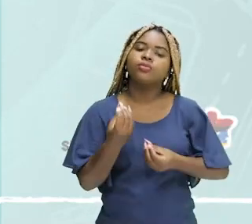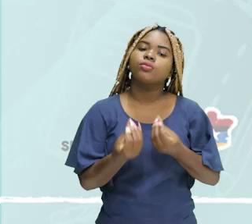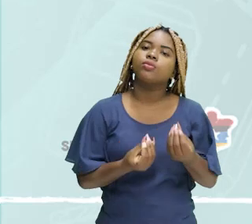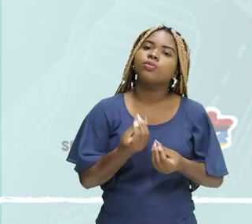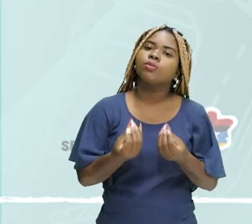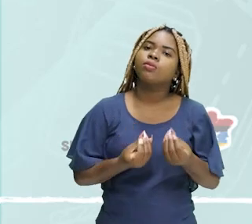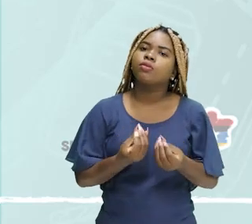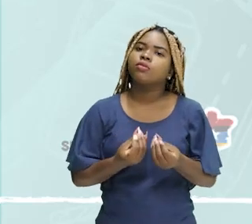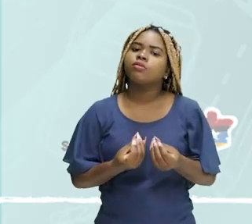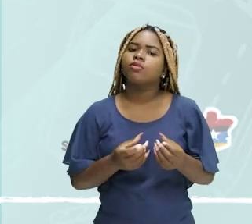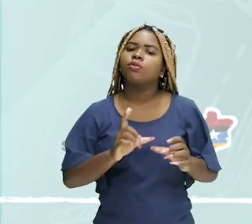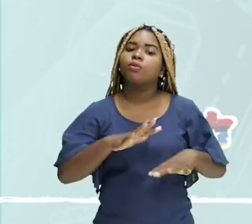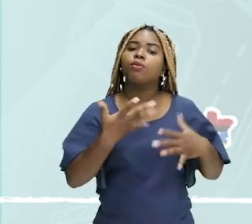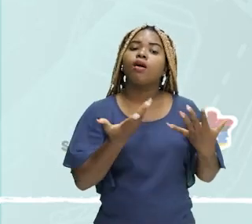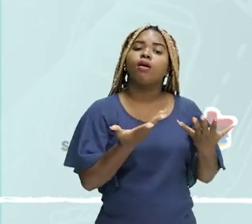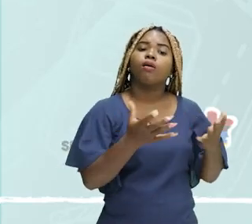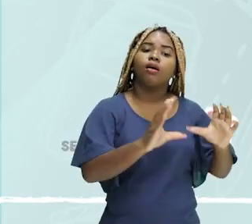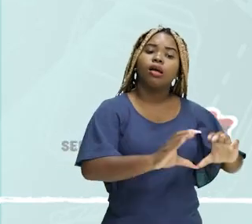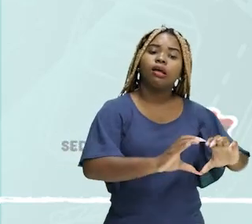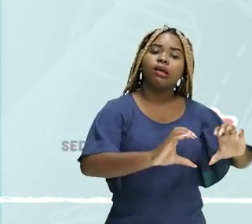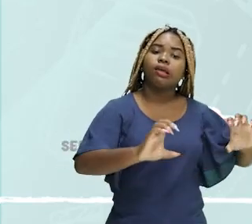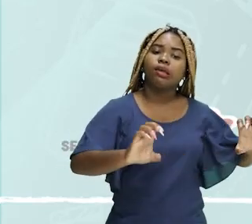qual a equação de